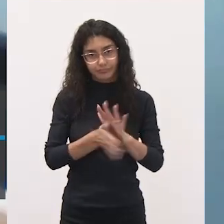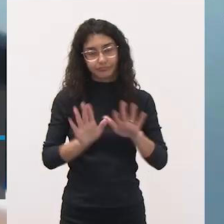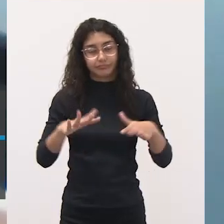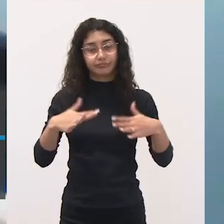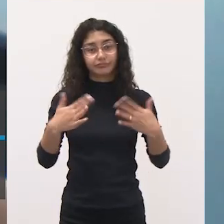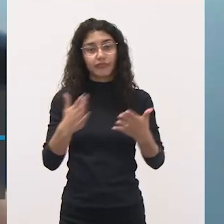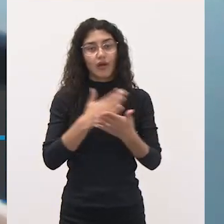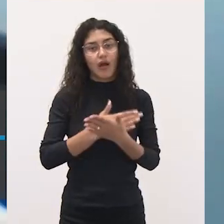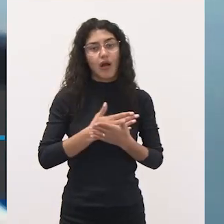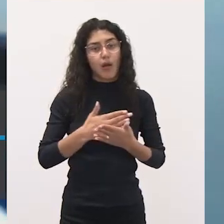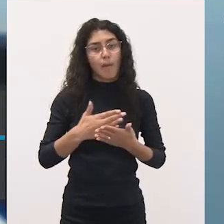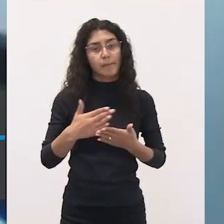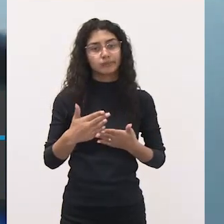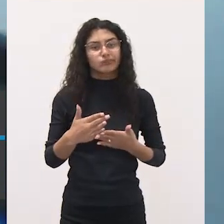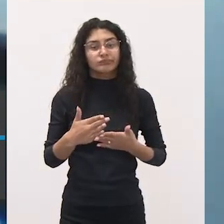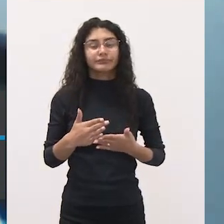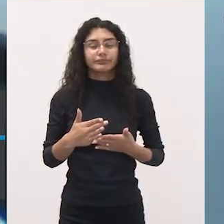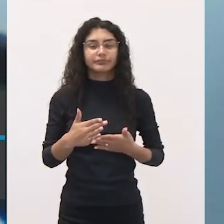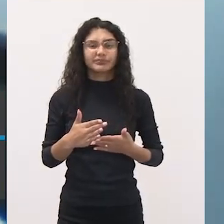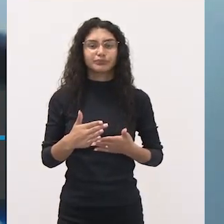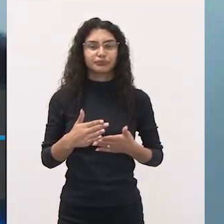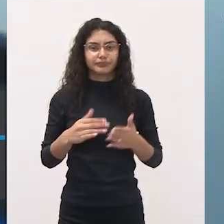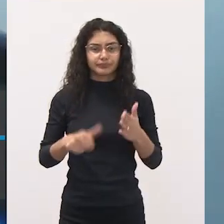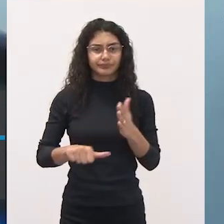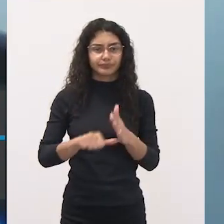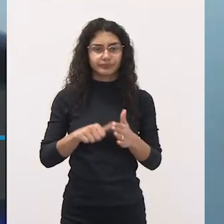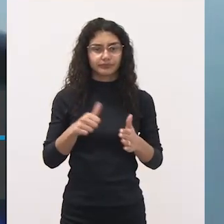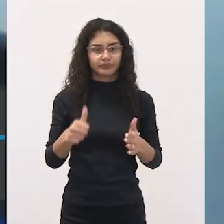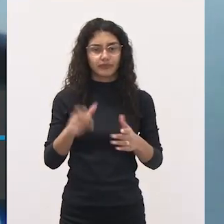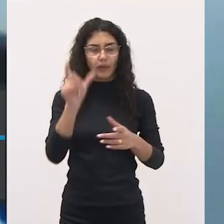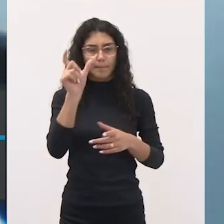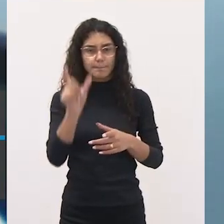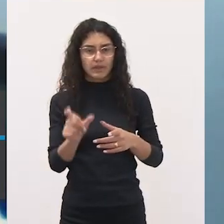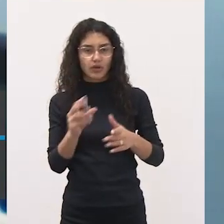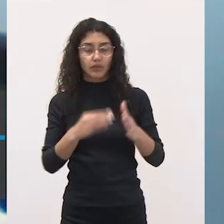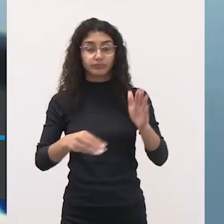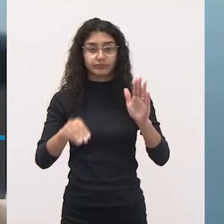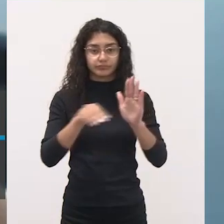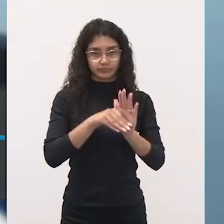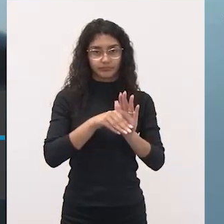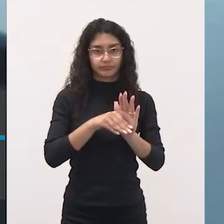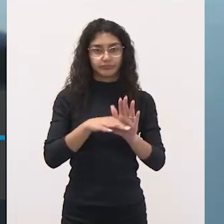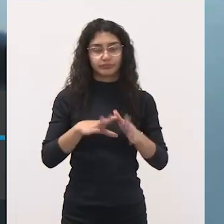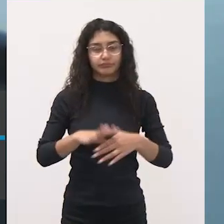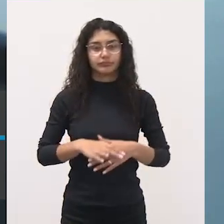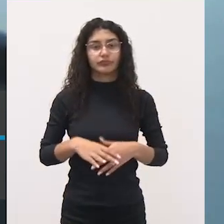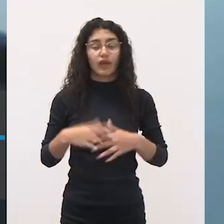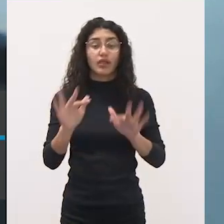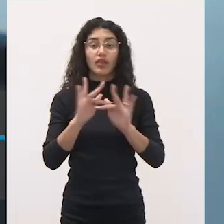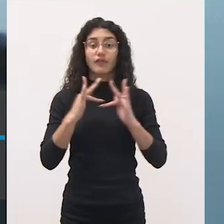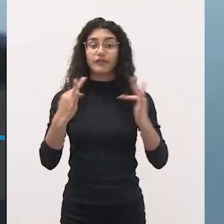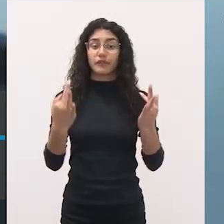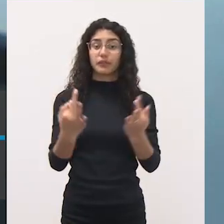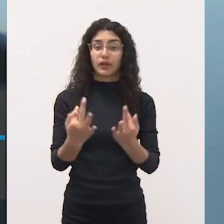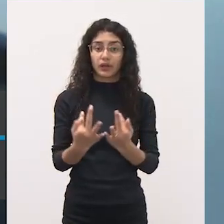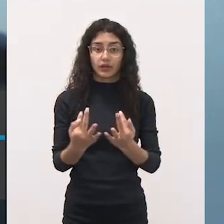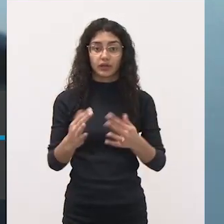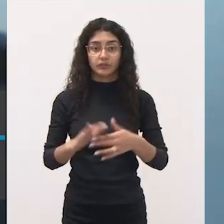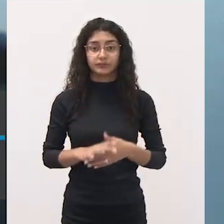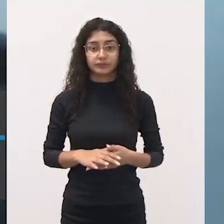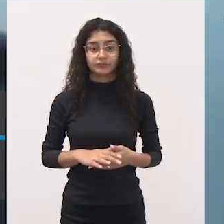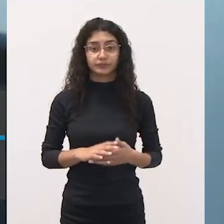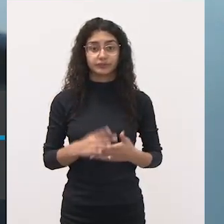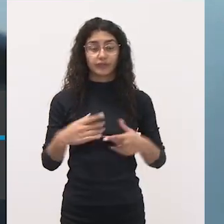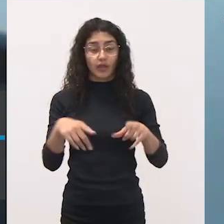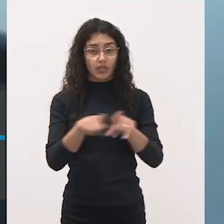isso começa nesse primeiro lugar, onde essa pessoa vai se colocar, que é na família, e